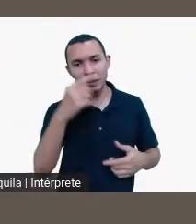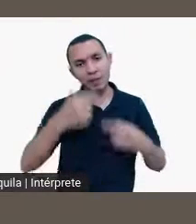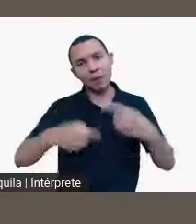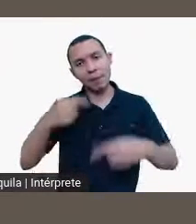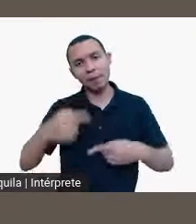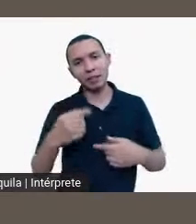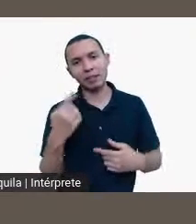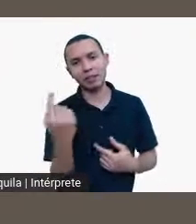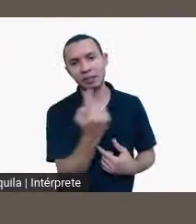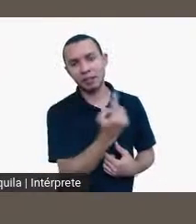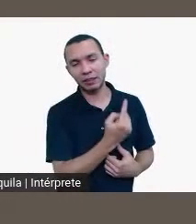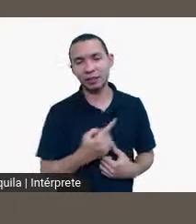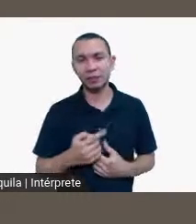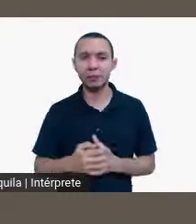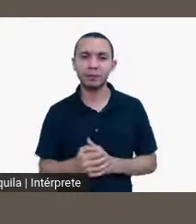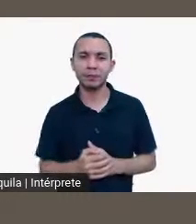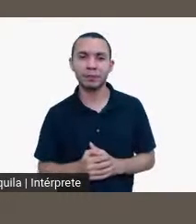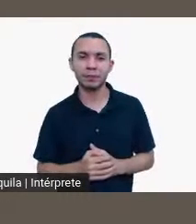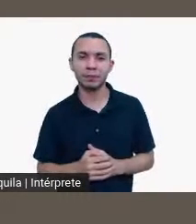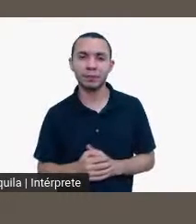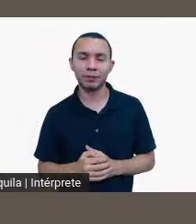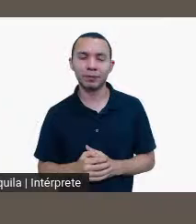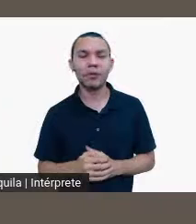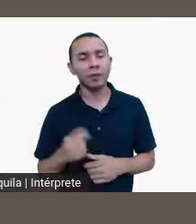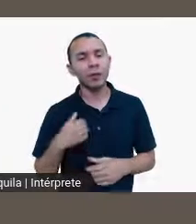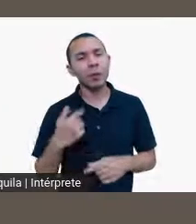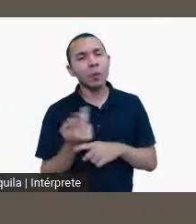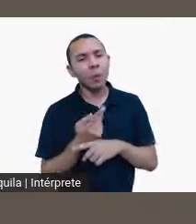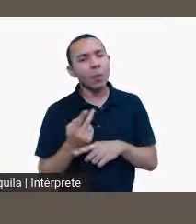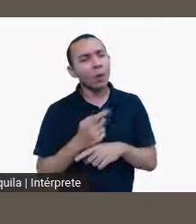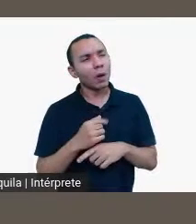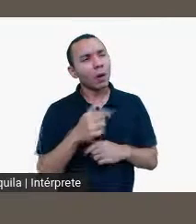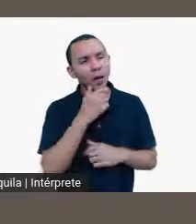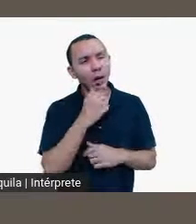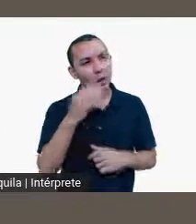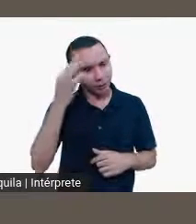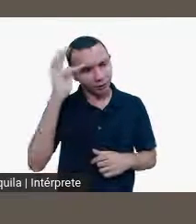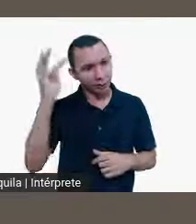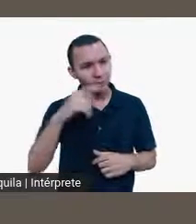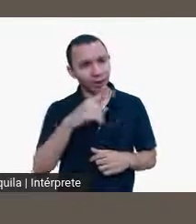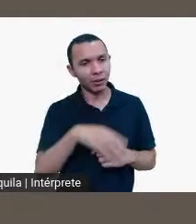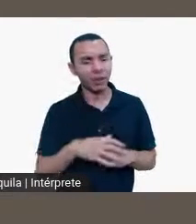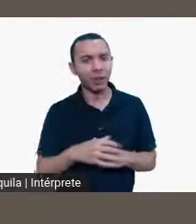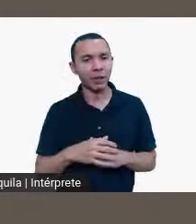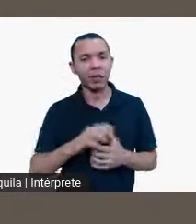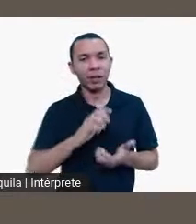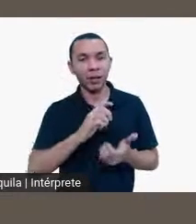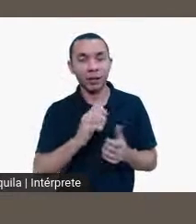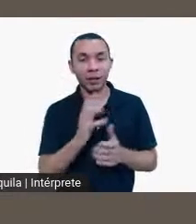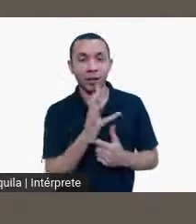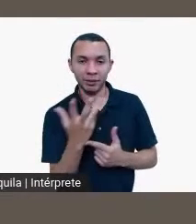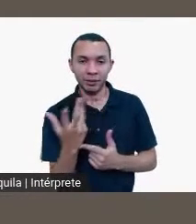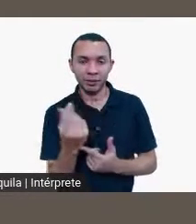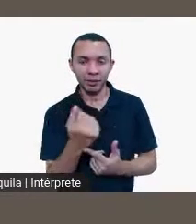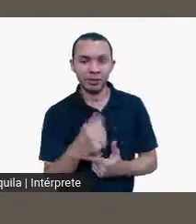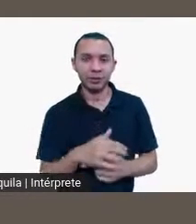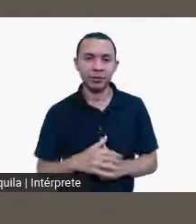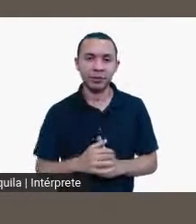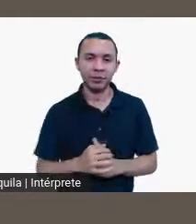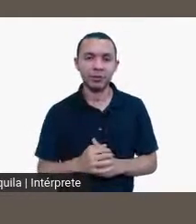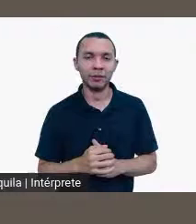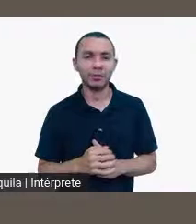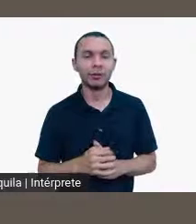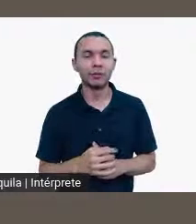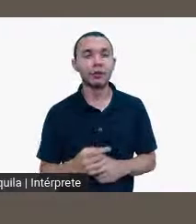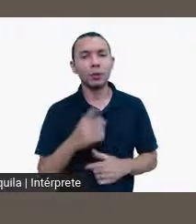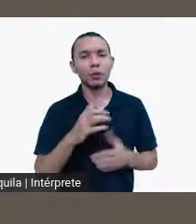intelectuais. Tenho procurado priorizar a história da vida intelectual e artística centrada em redes afetivas, e não só